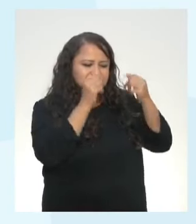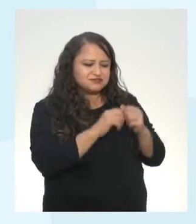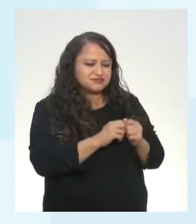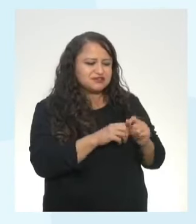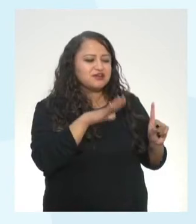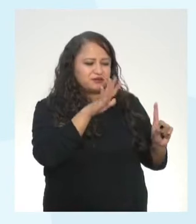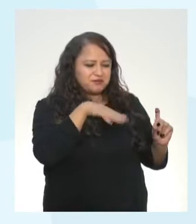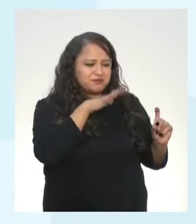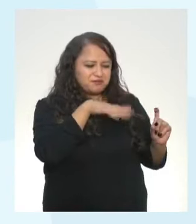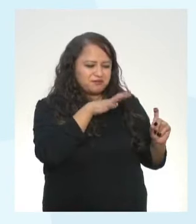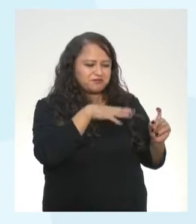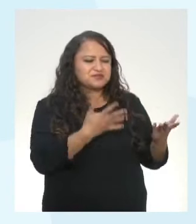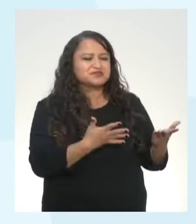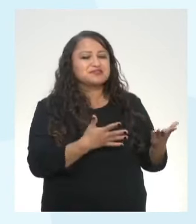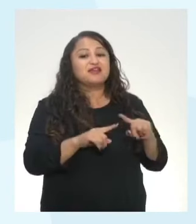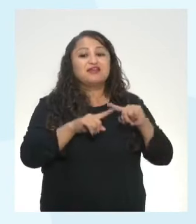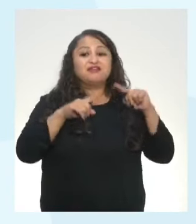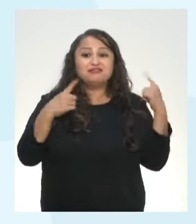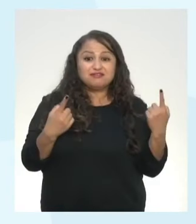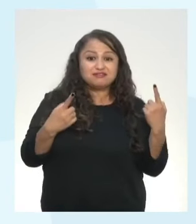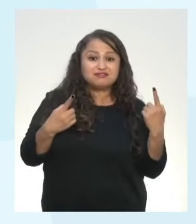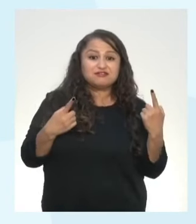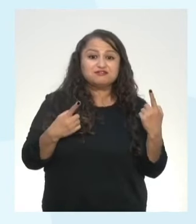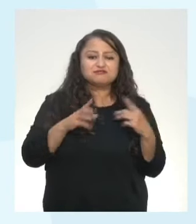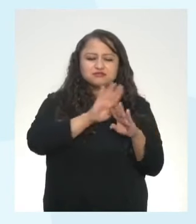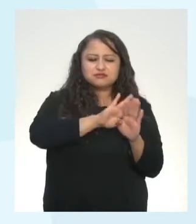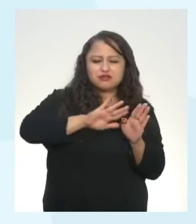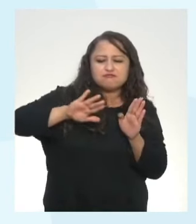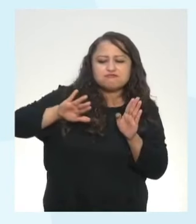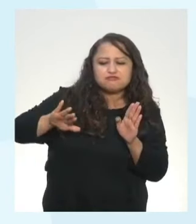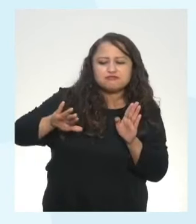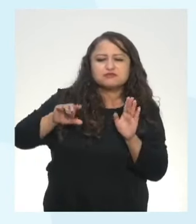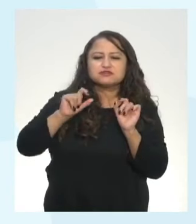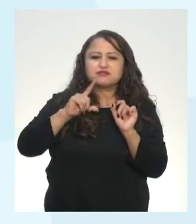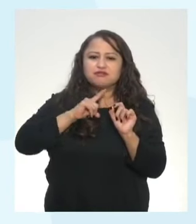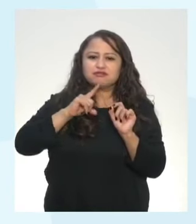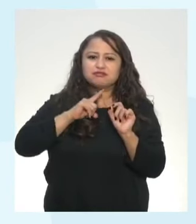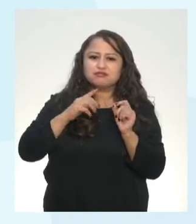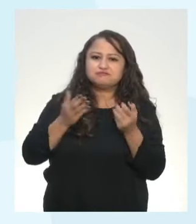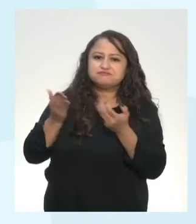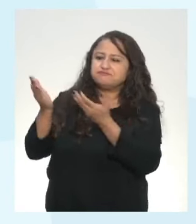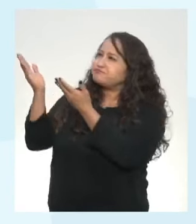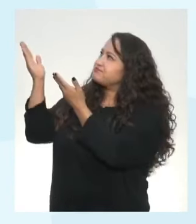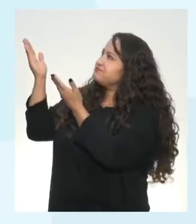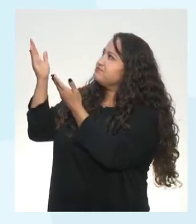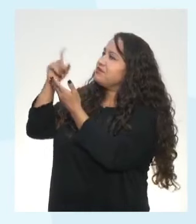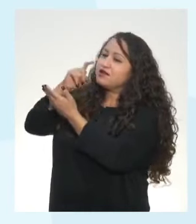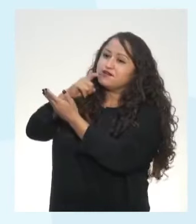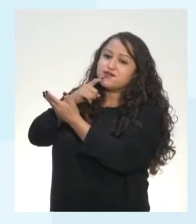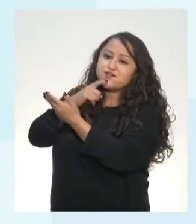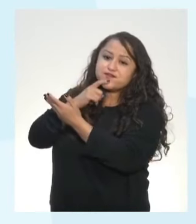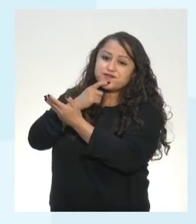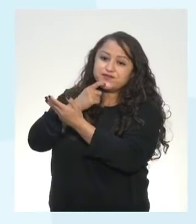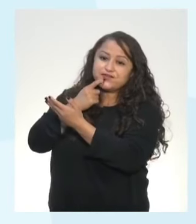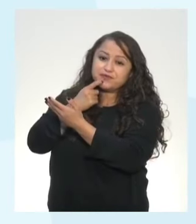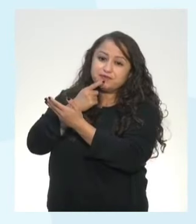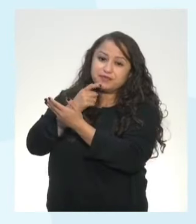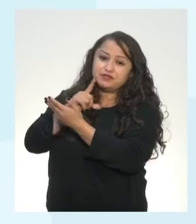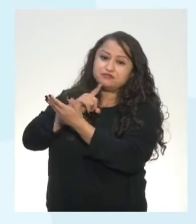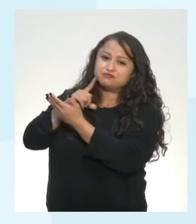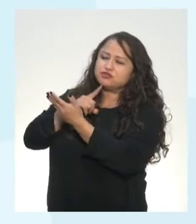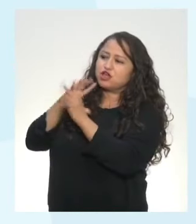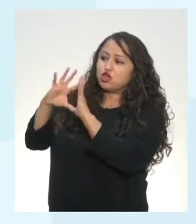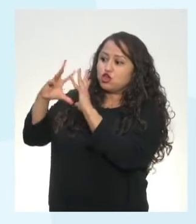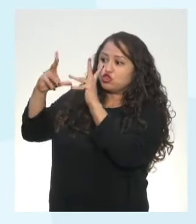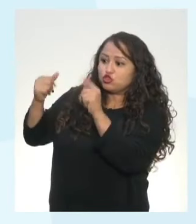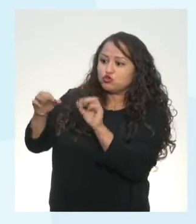primeiro plano ali da direita, debaixo de uma espécie de um toldo vermelho ali, o rei Luís XIV e toda a família real, eles